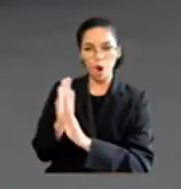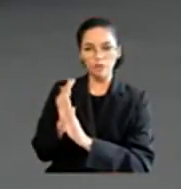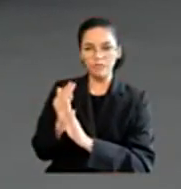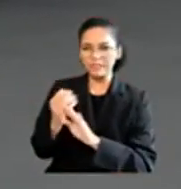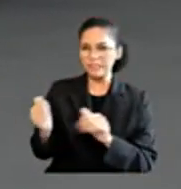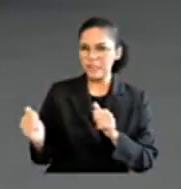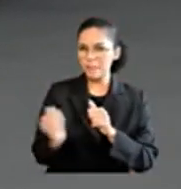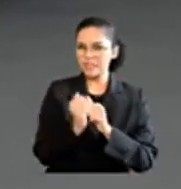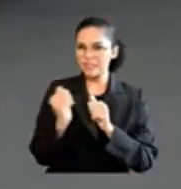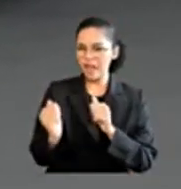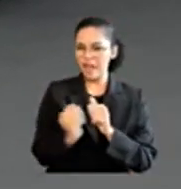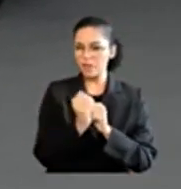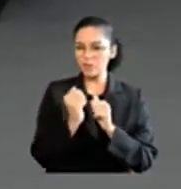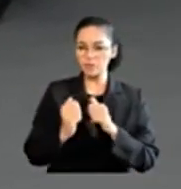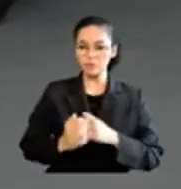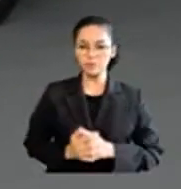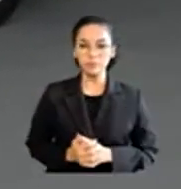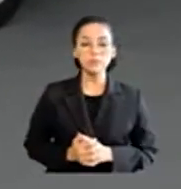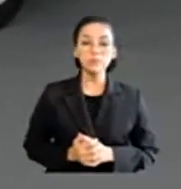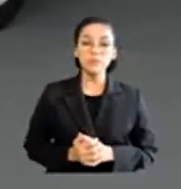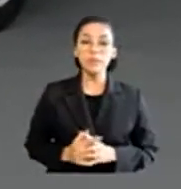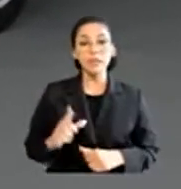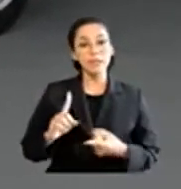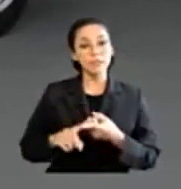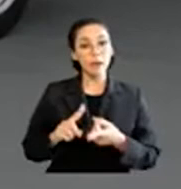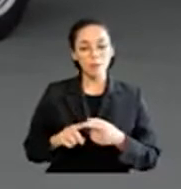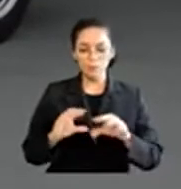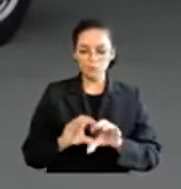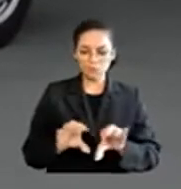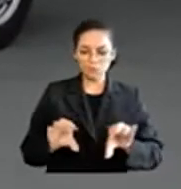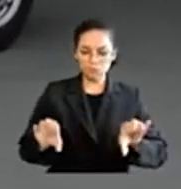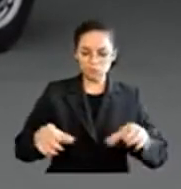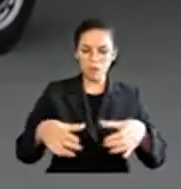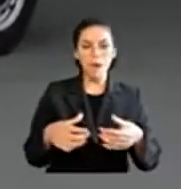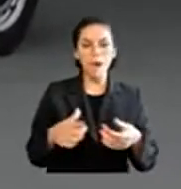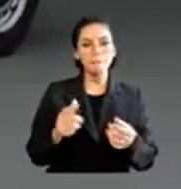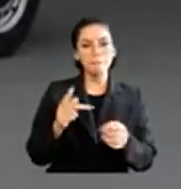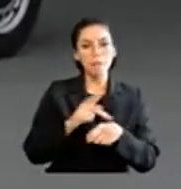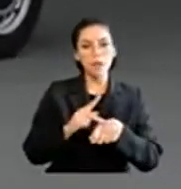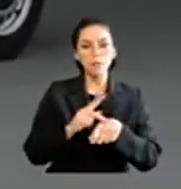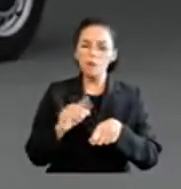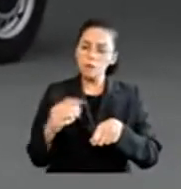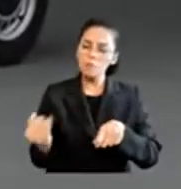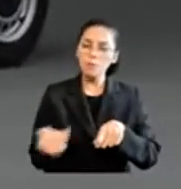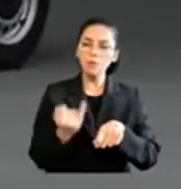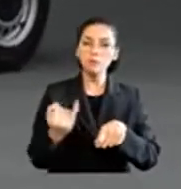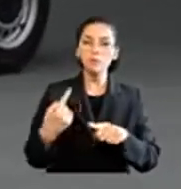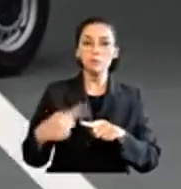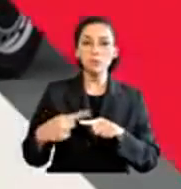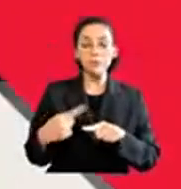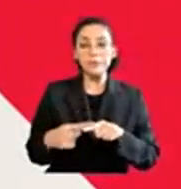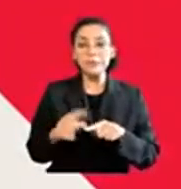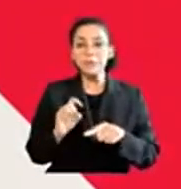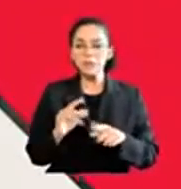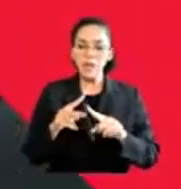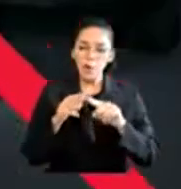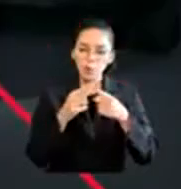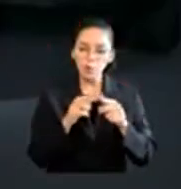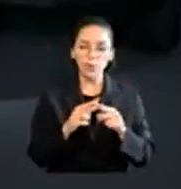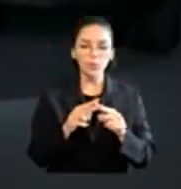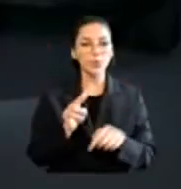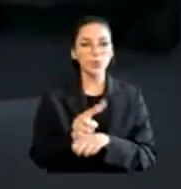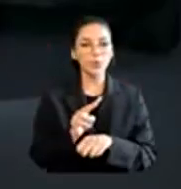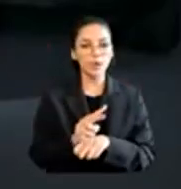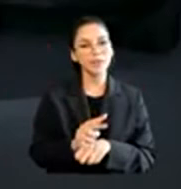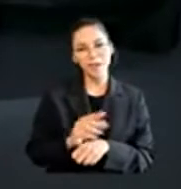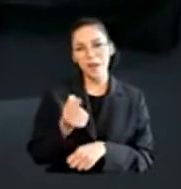Para-choques e retrovisores pretos, por exemplo, são importantes porque, na necessidade de um reparo, são bem mais baratos também. Eu quero terminar